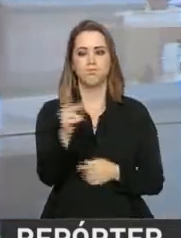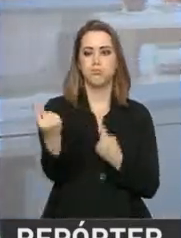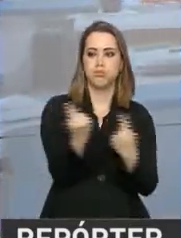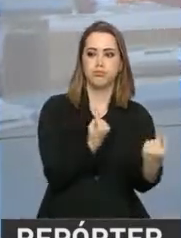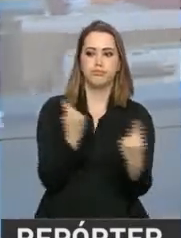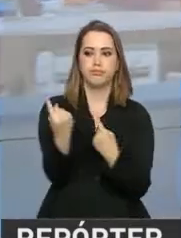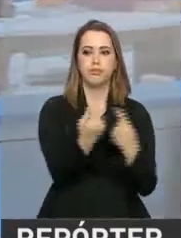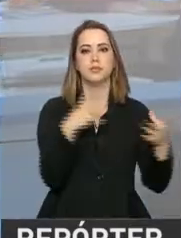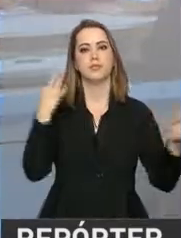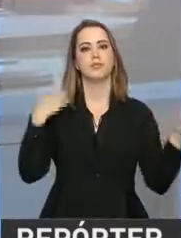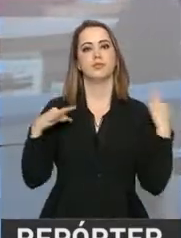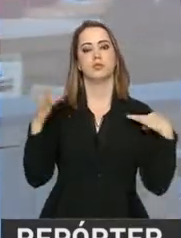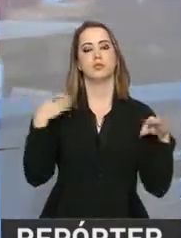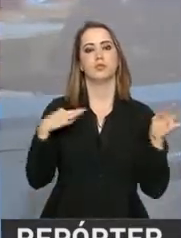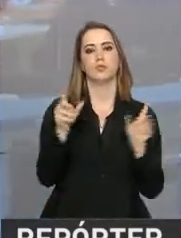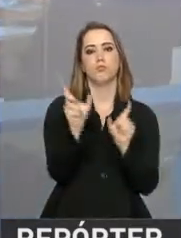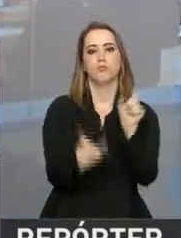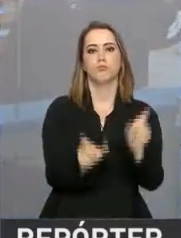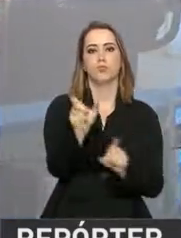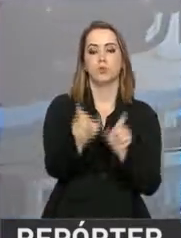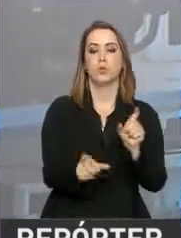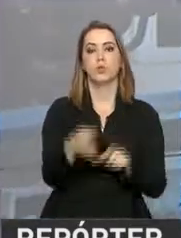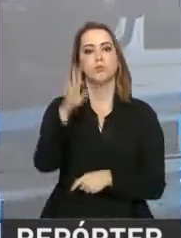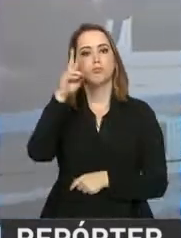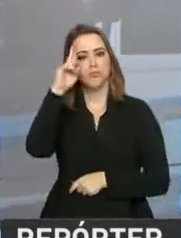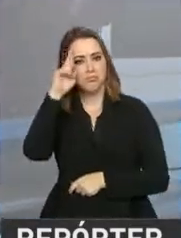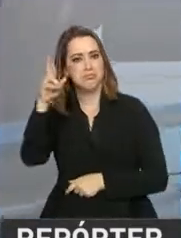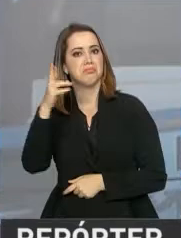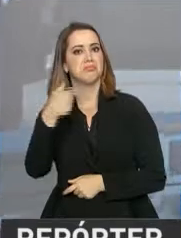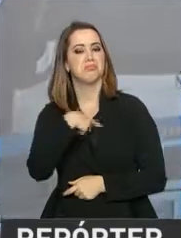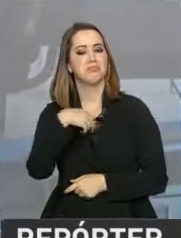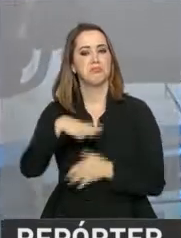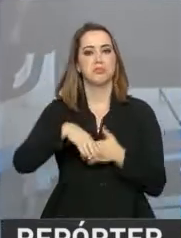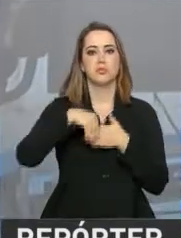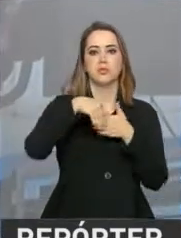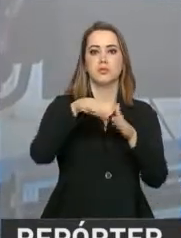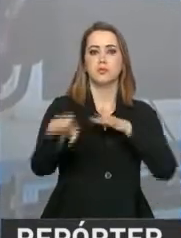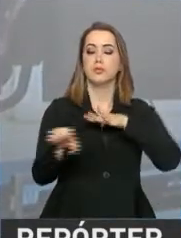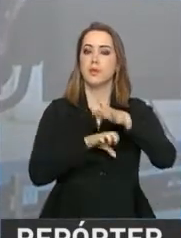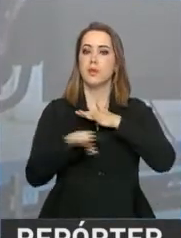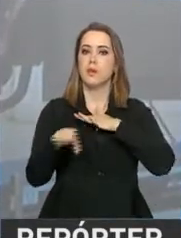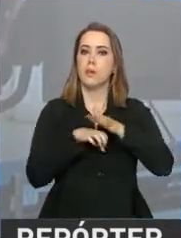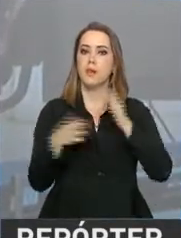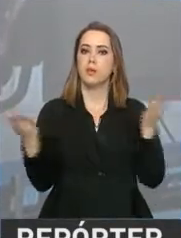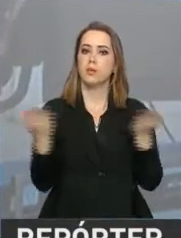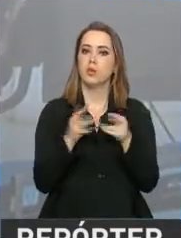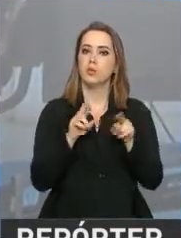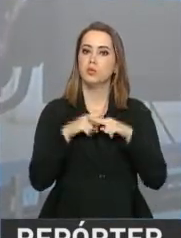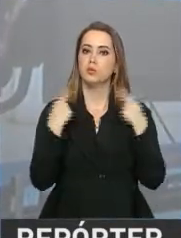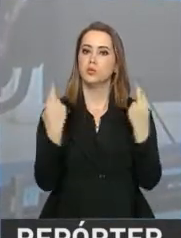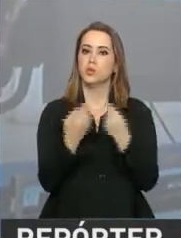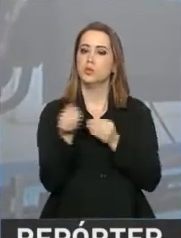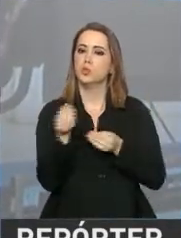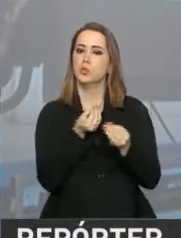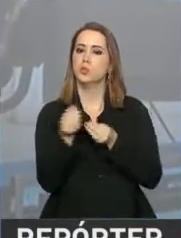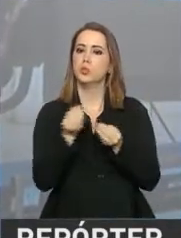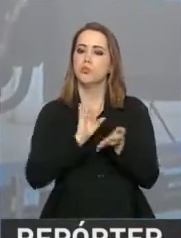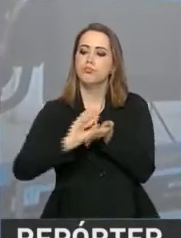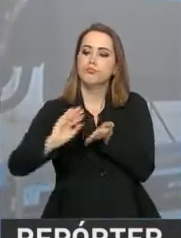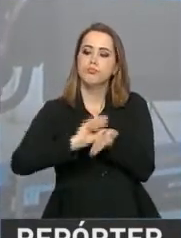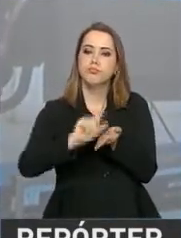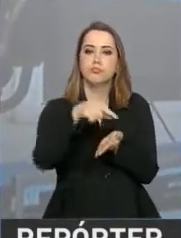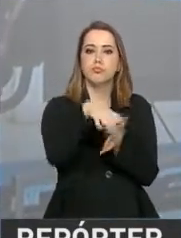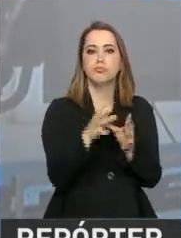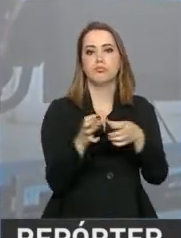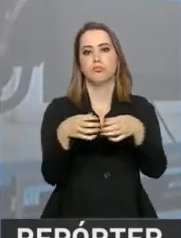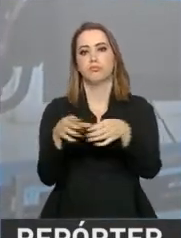no Rio de Janeiro, autoridades e líderes empresariais se reuniram hoje para discutir oportunidades de investimento no setor. Nossa